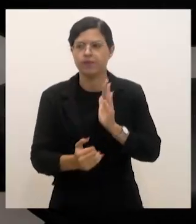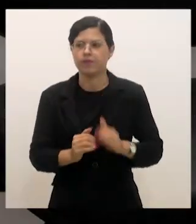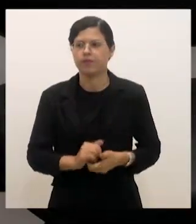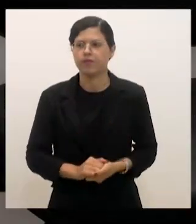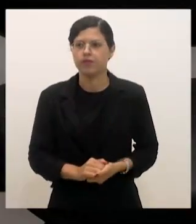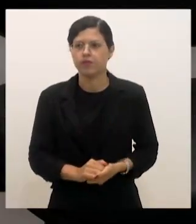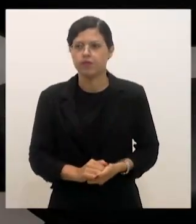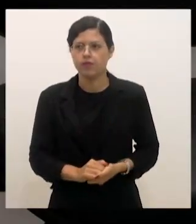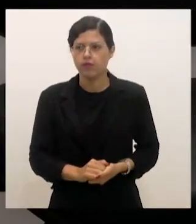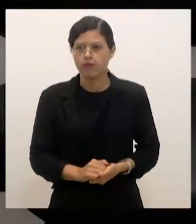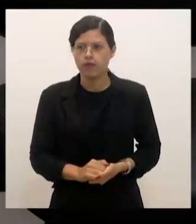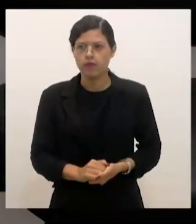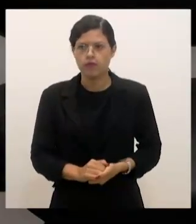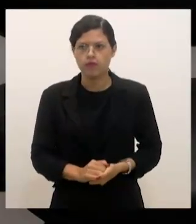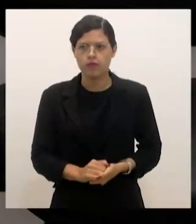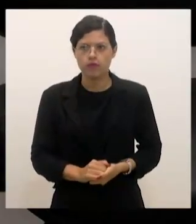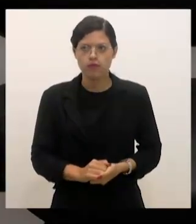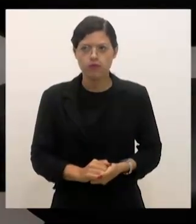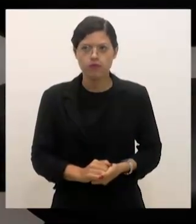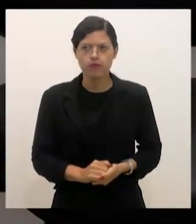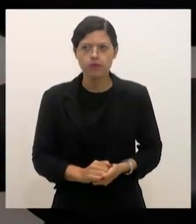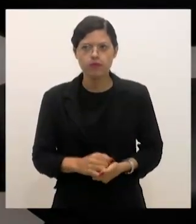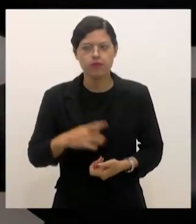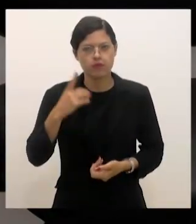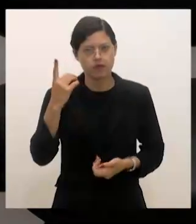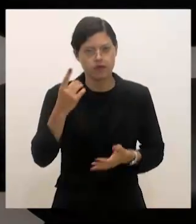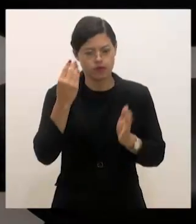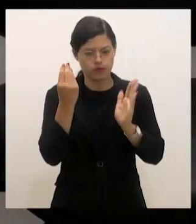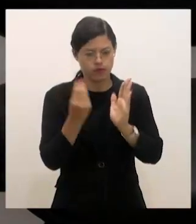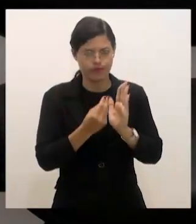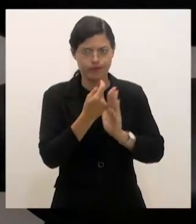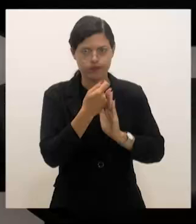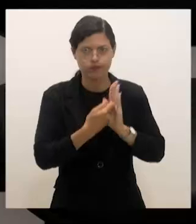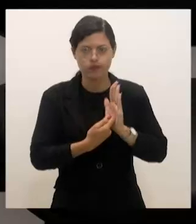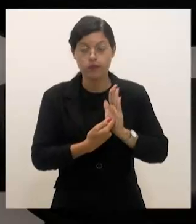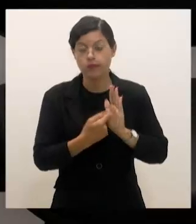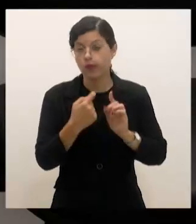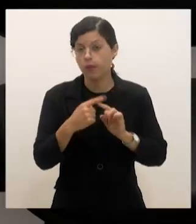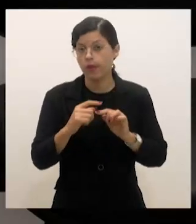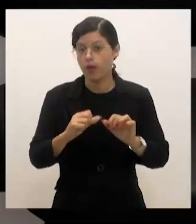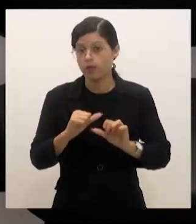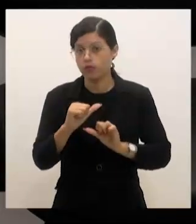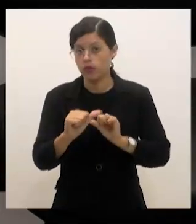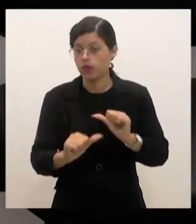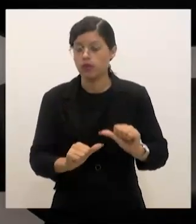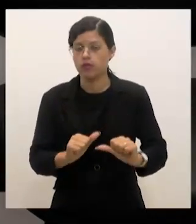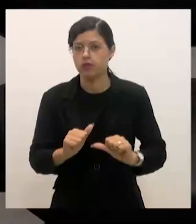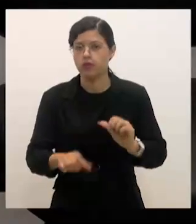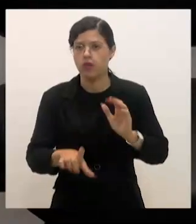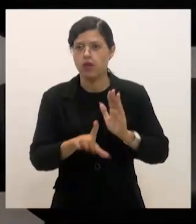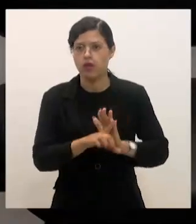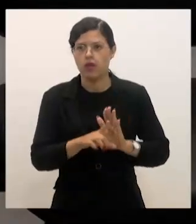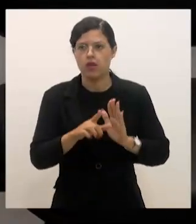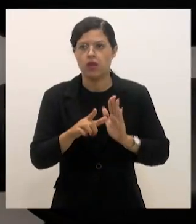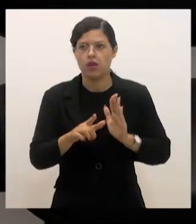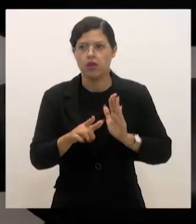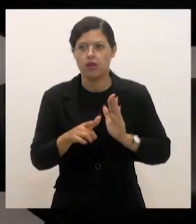pelos quais o deputado traz a matéria, porque ele está alterando a lei